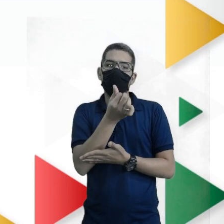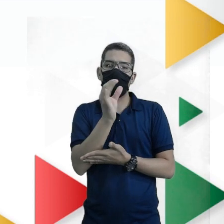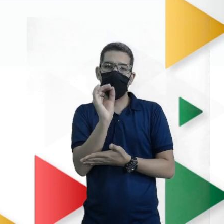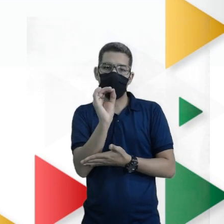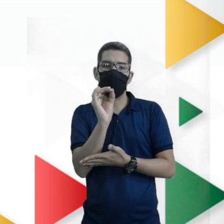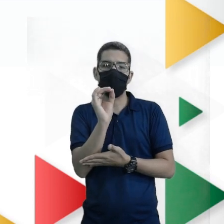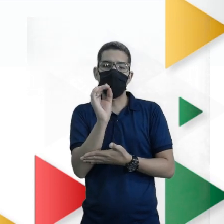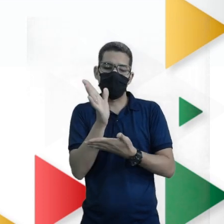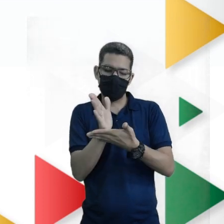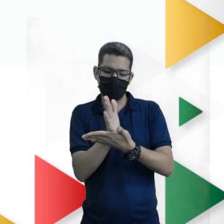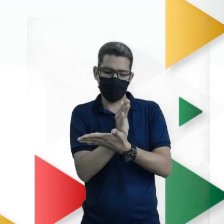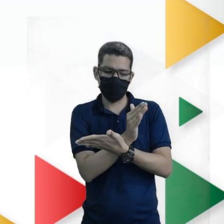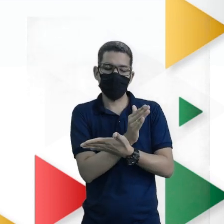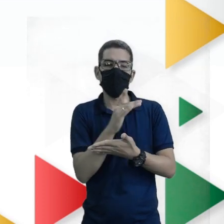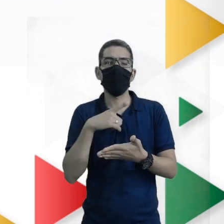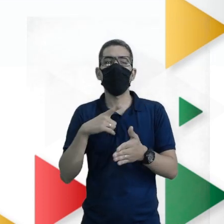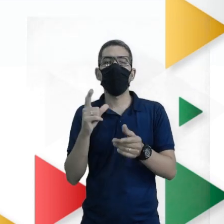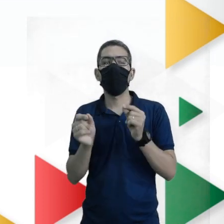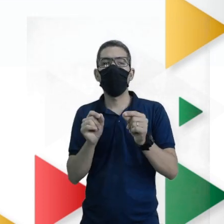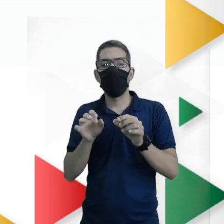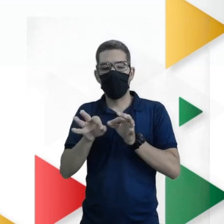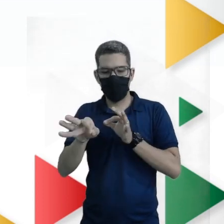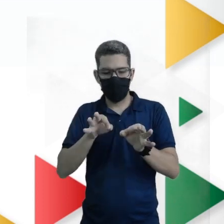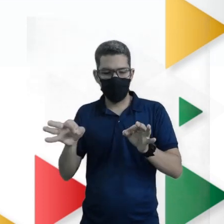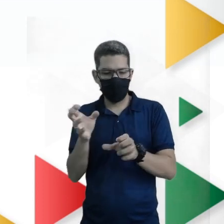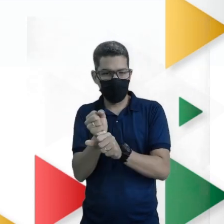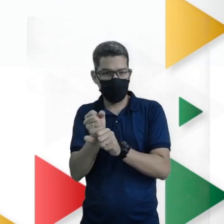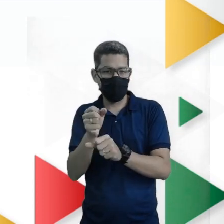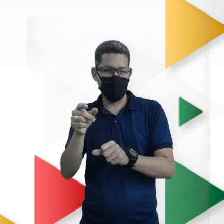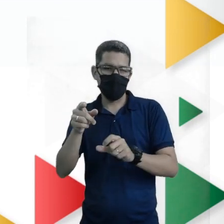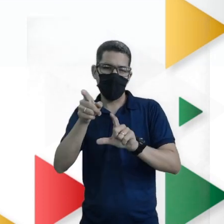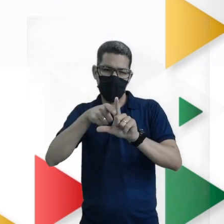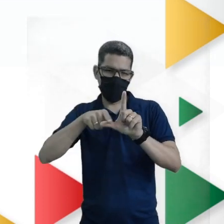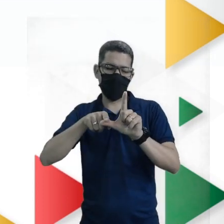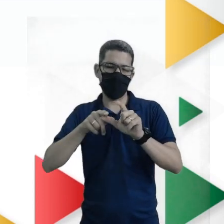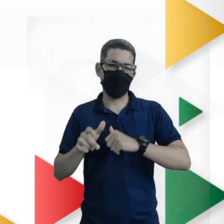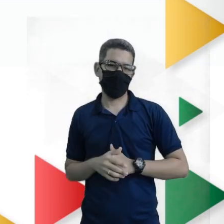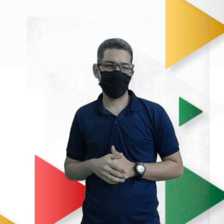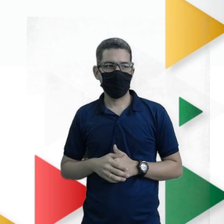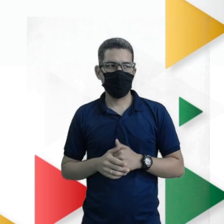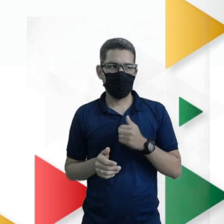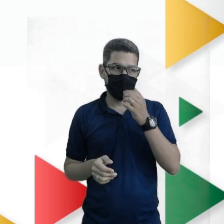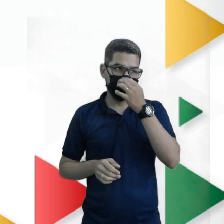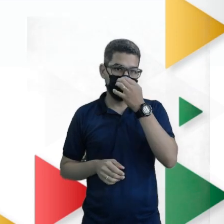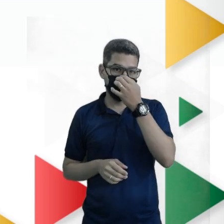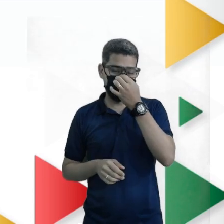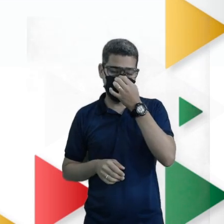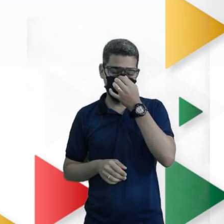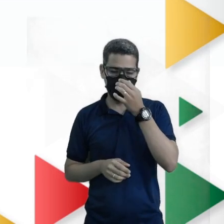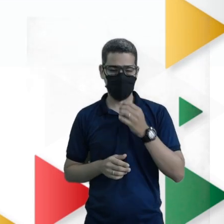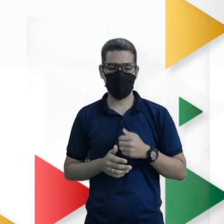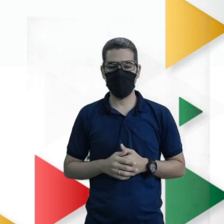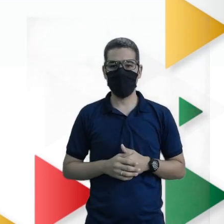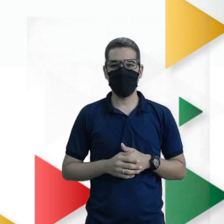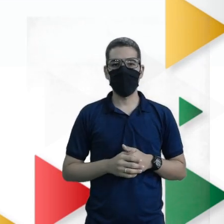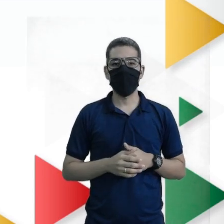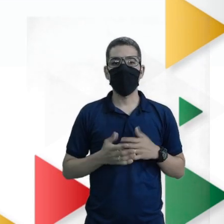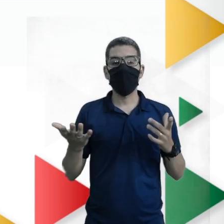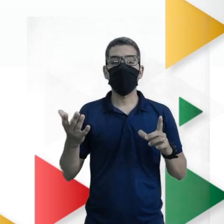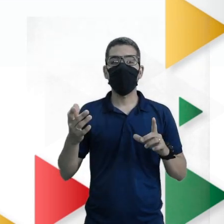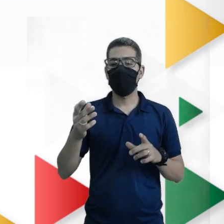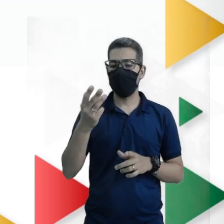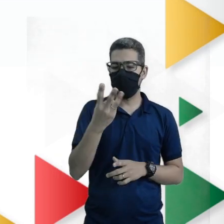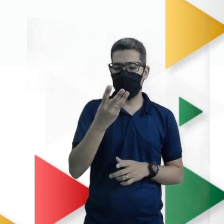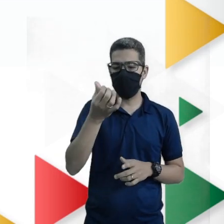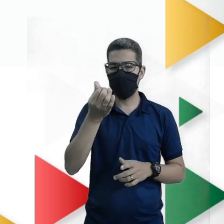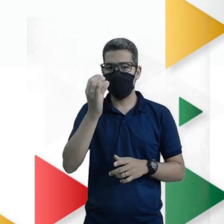iguais, com o objetivo de medir ângulos, beleza? A cada uma dessas 360